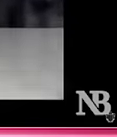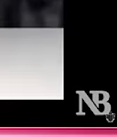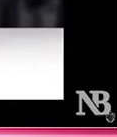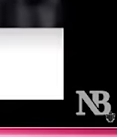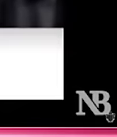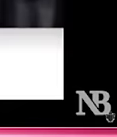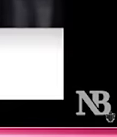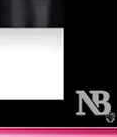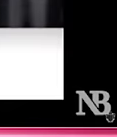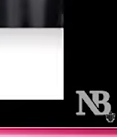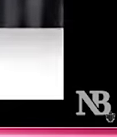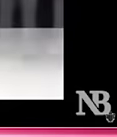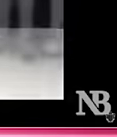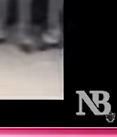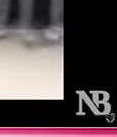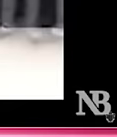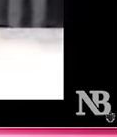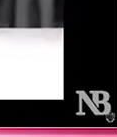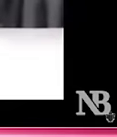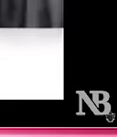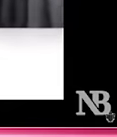continuar assim.